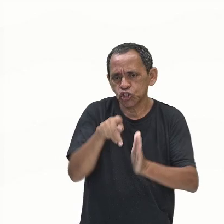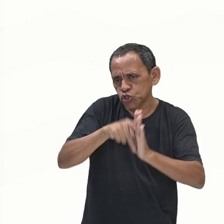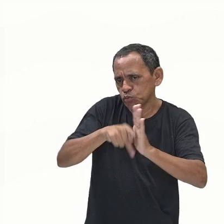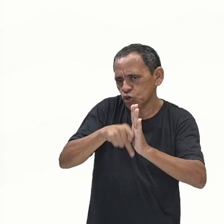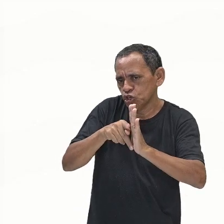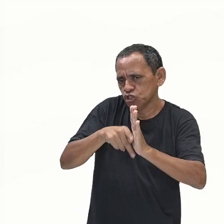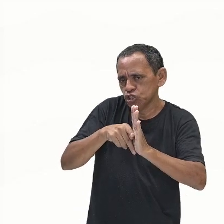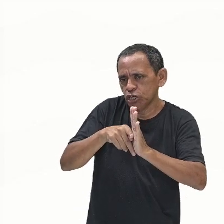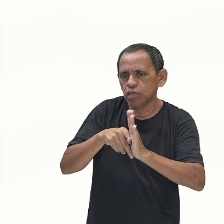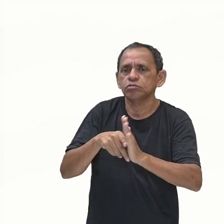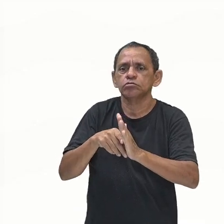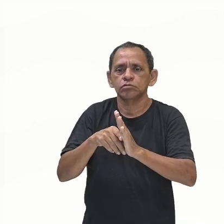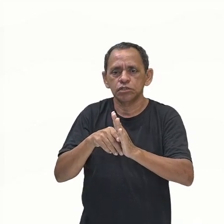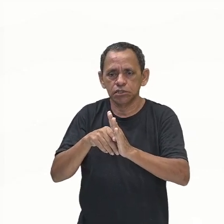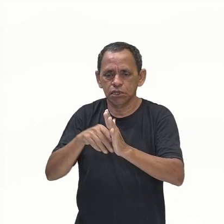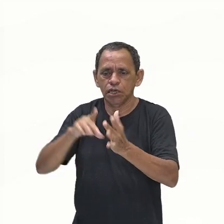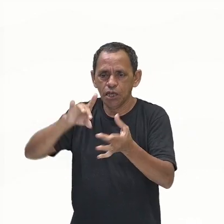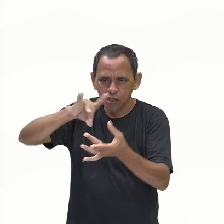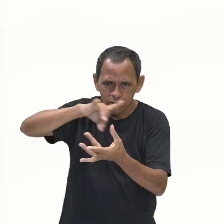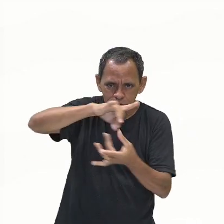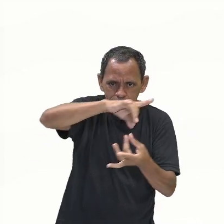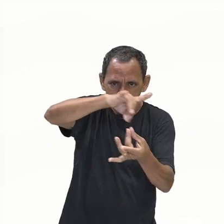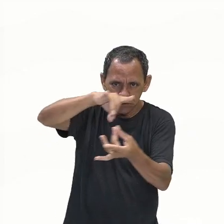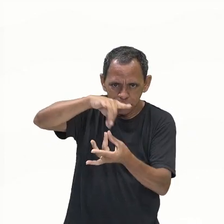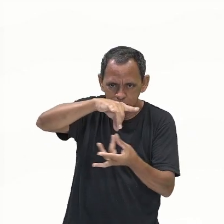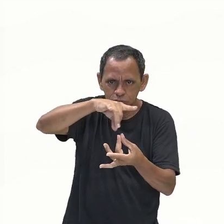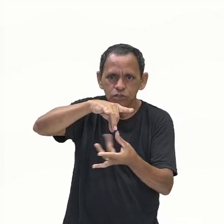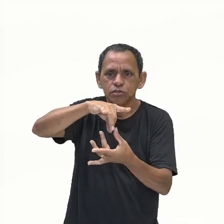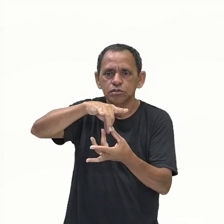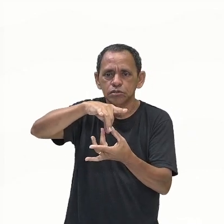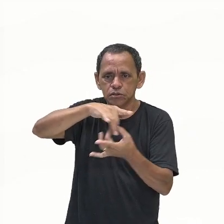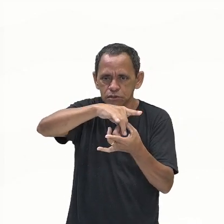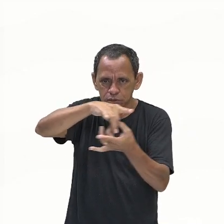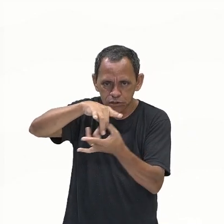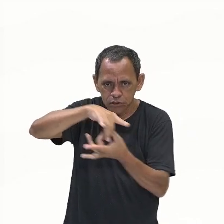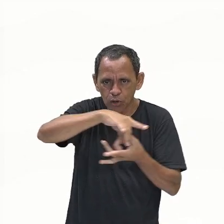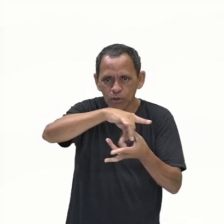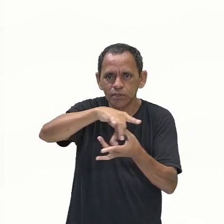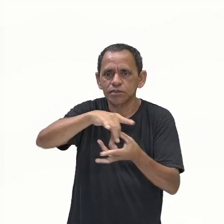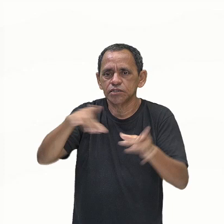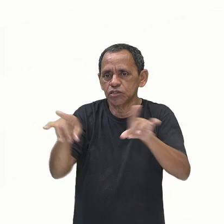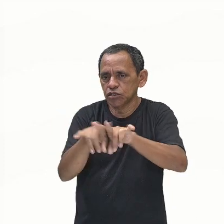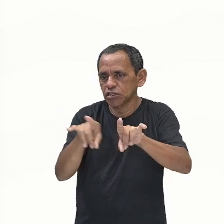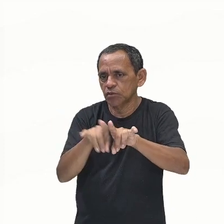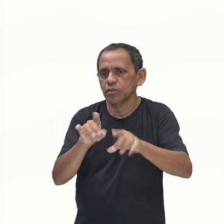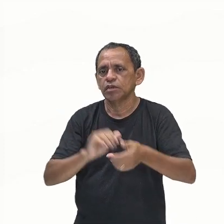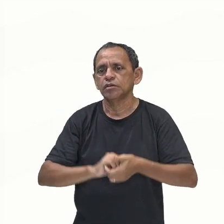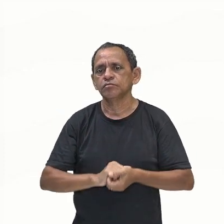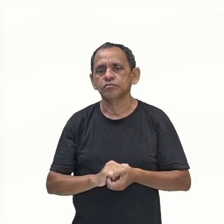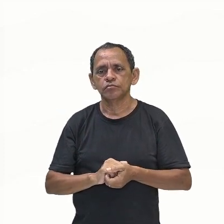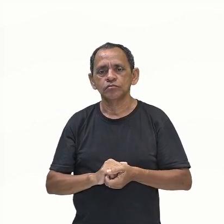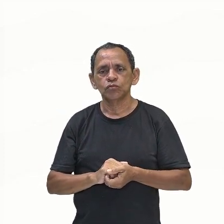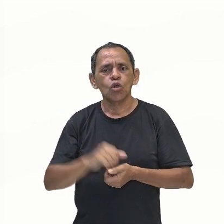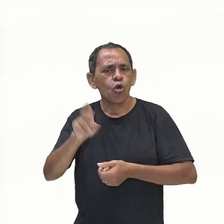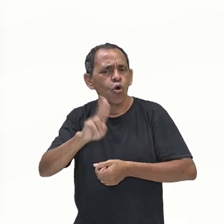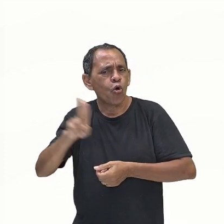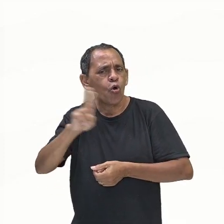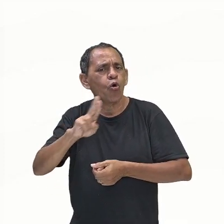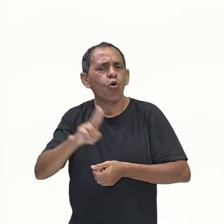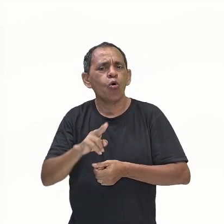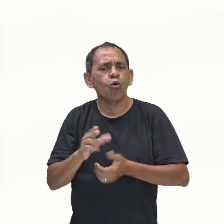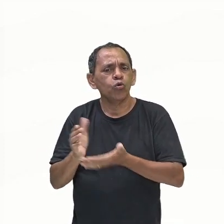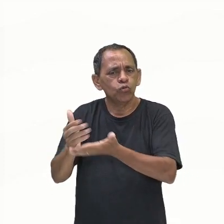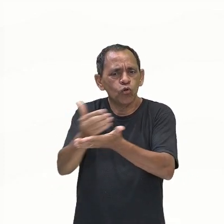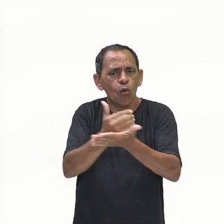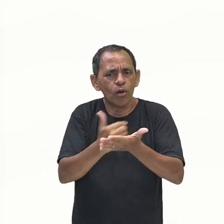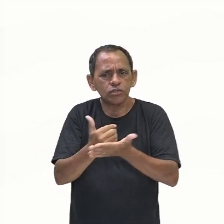localização. O geoprocessamento envolve diferentes técnicas, tá? São de tratamentos de dados espaciais a partir de